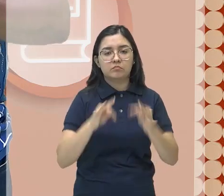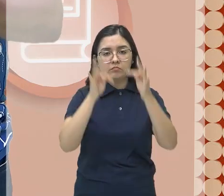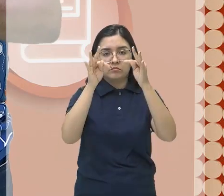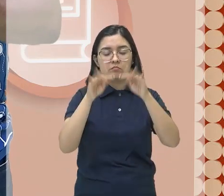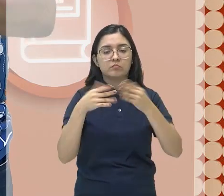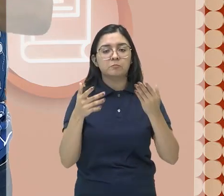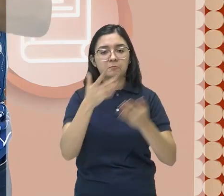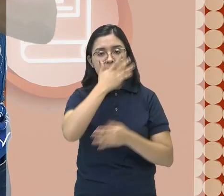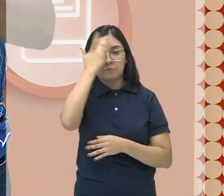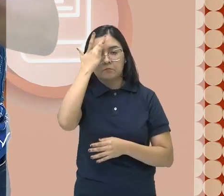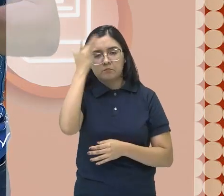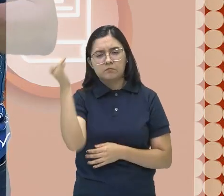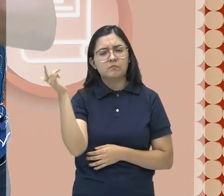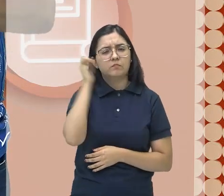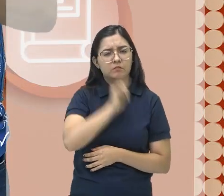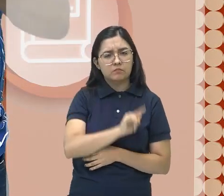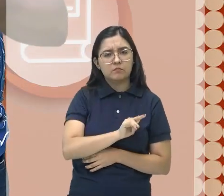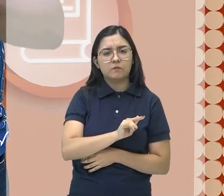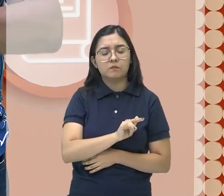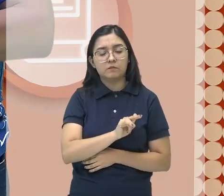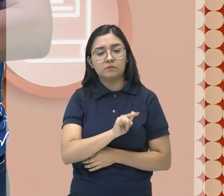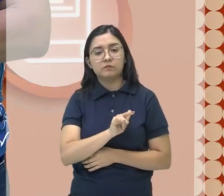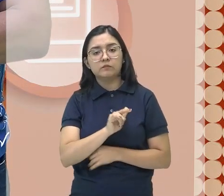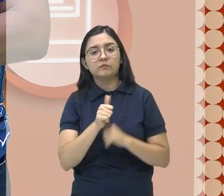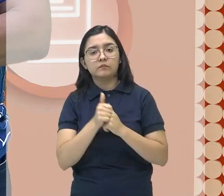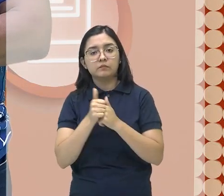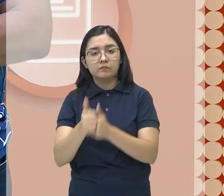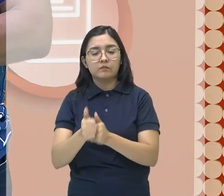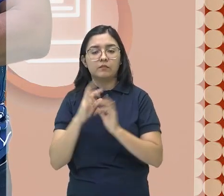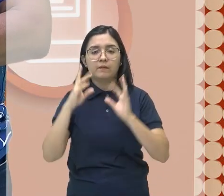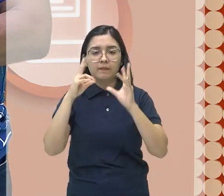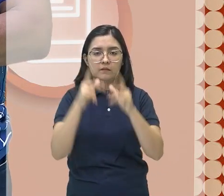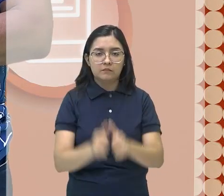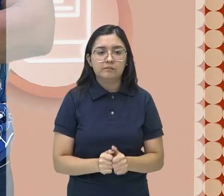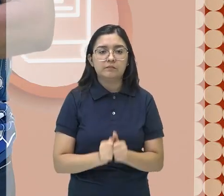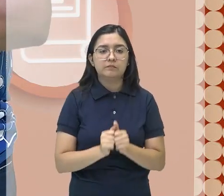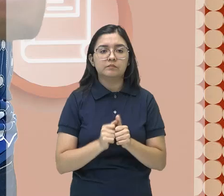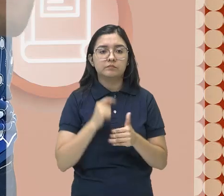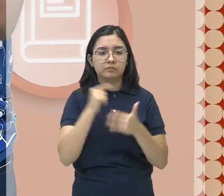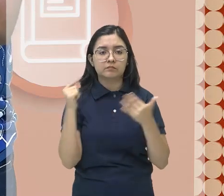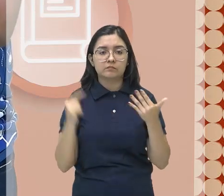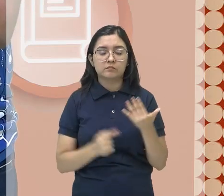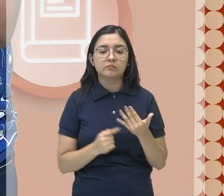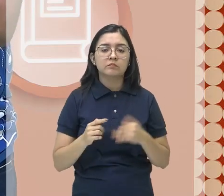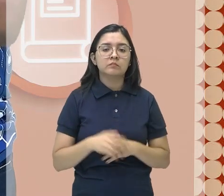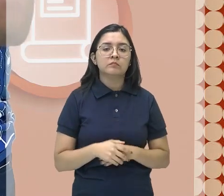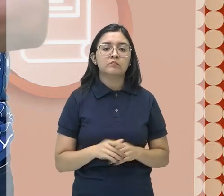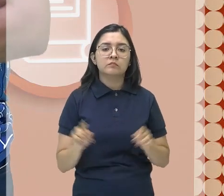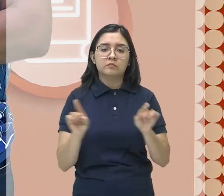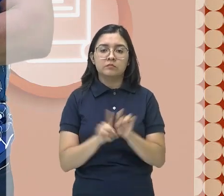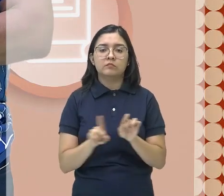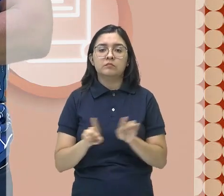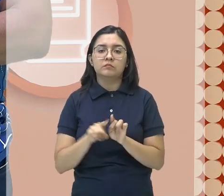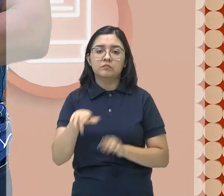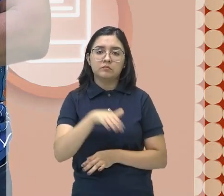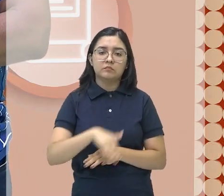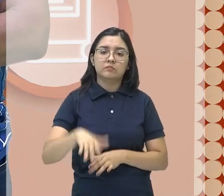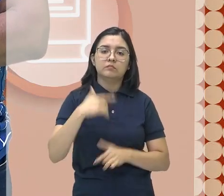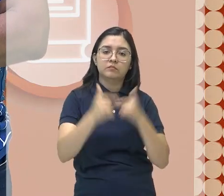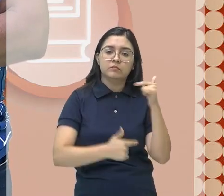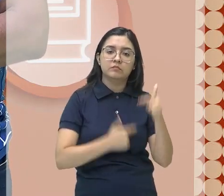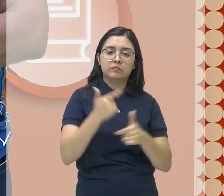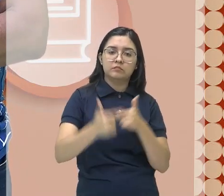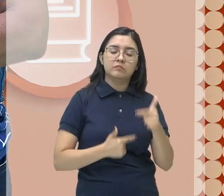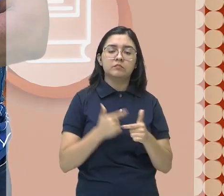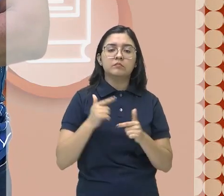essas pessoas vão conseguir acompanhar tudo isso? O próprio mercado de trabalho do